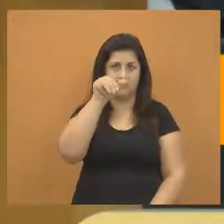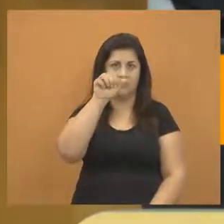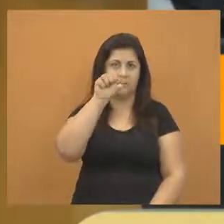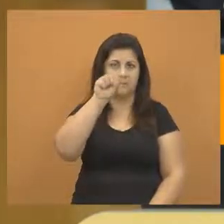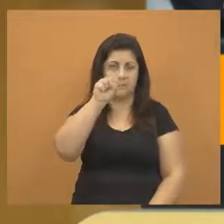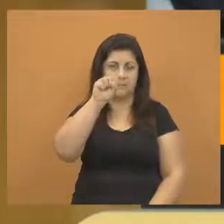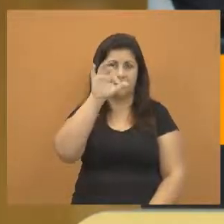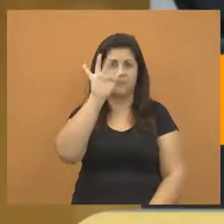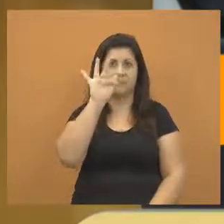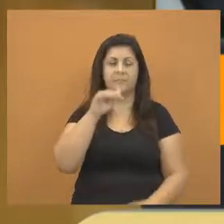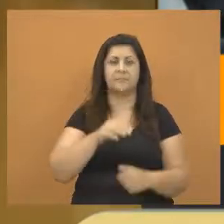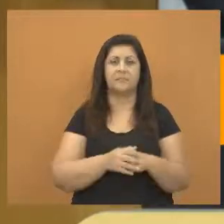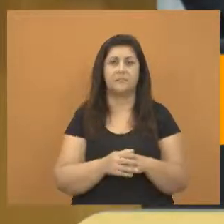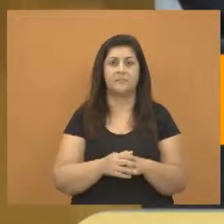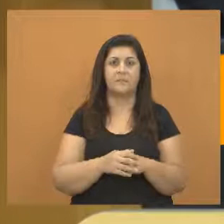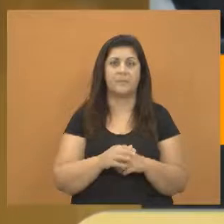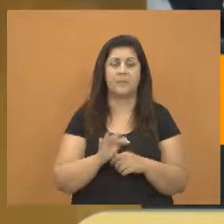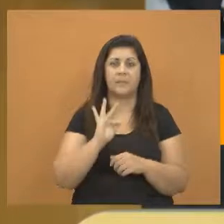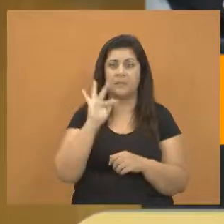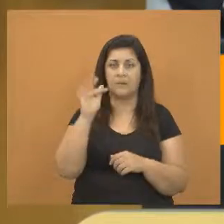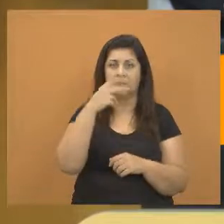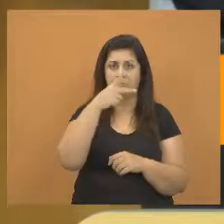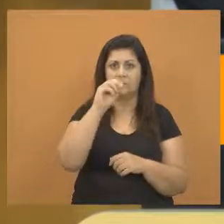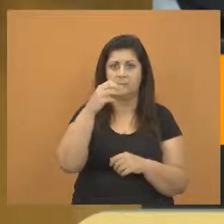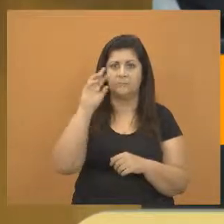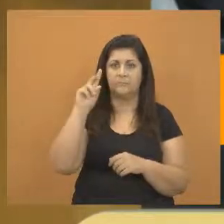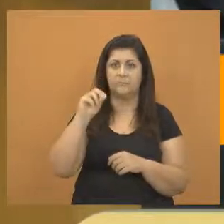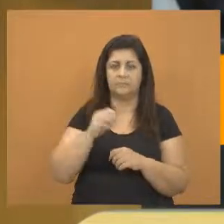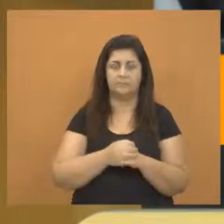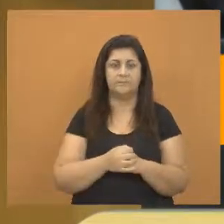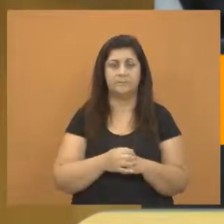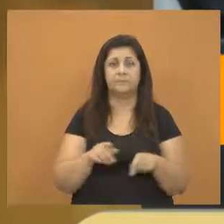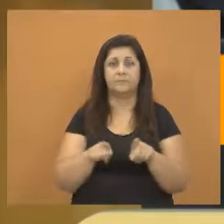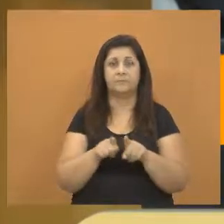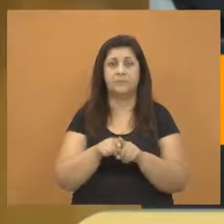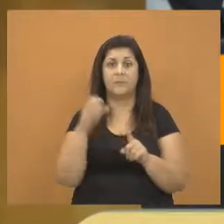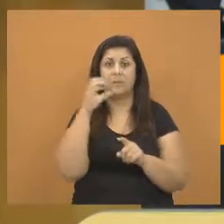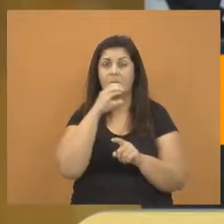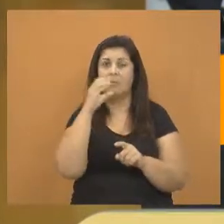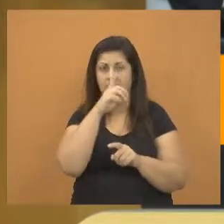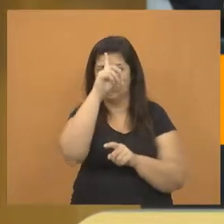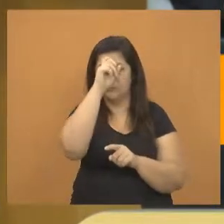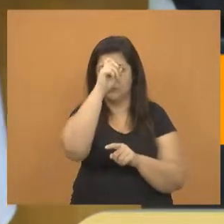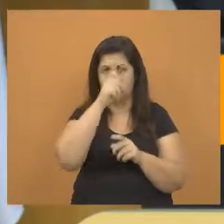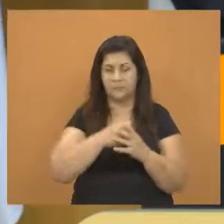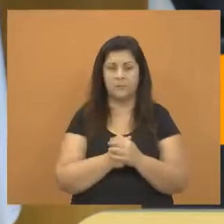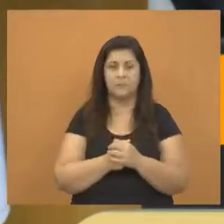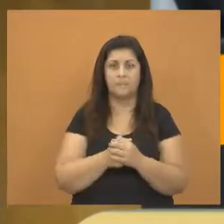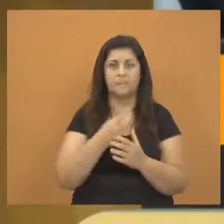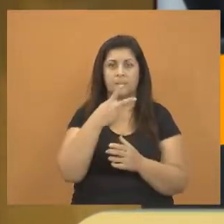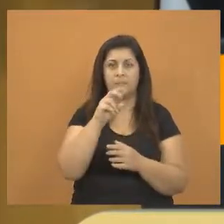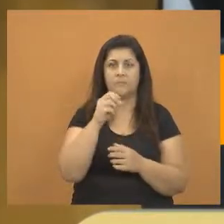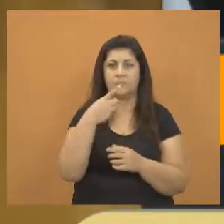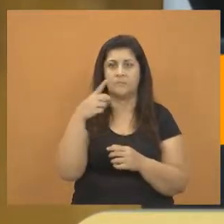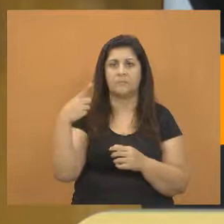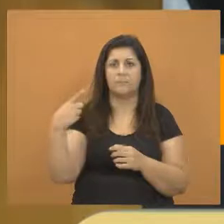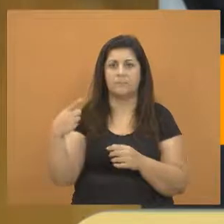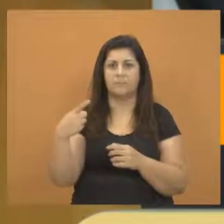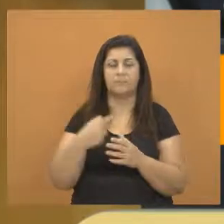Esperança, prevista para 2020. E o pronto-socorro municipal, previsto para